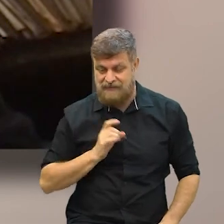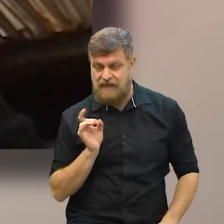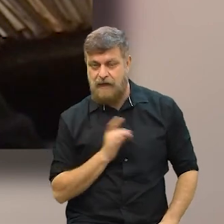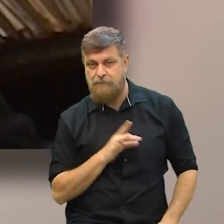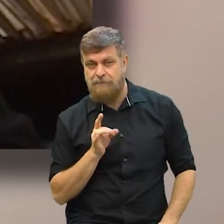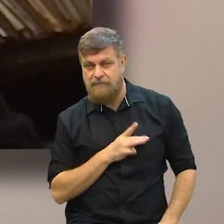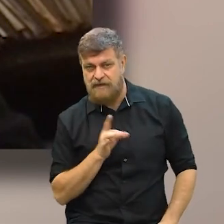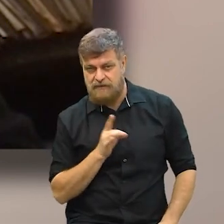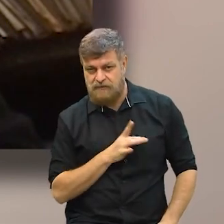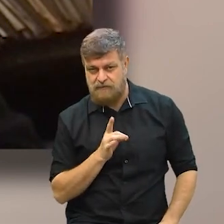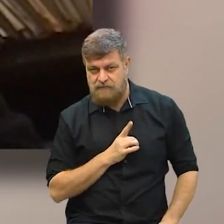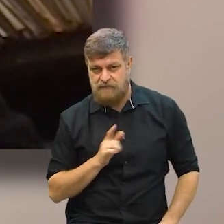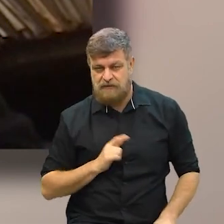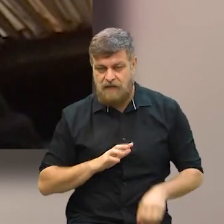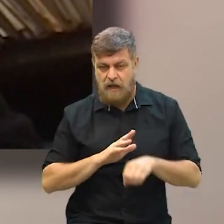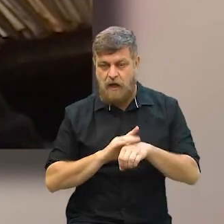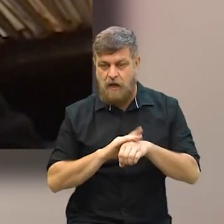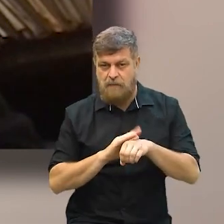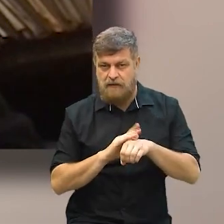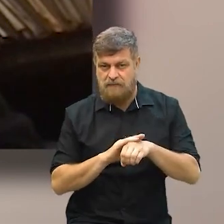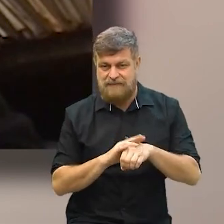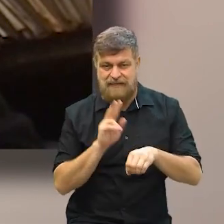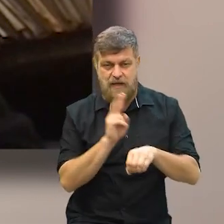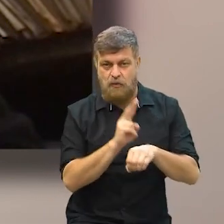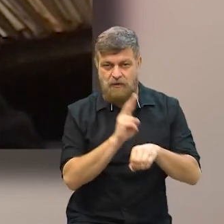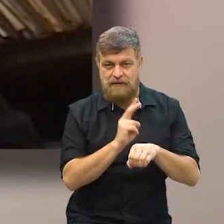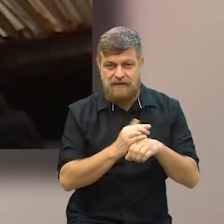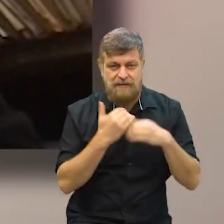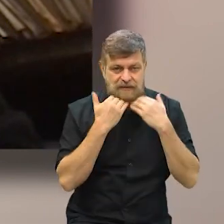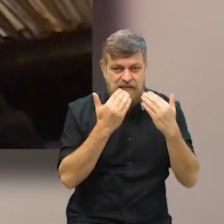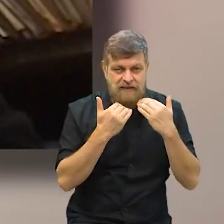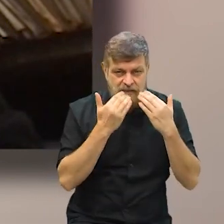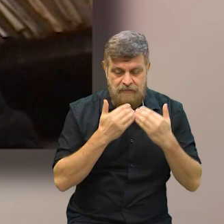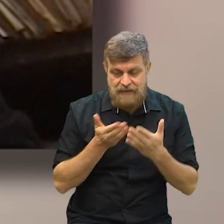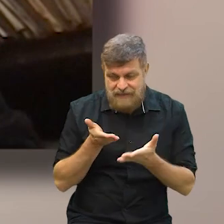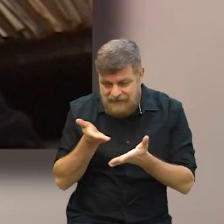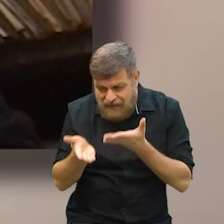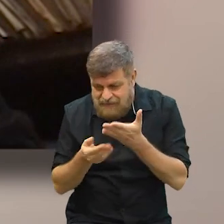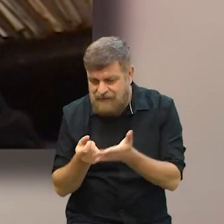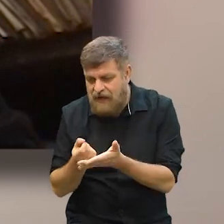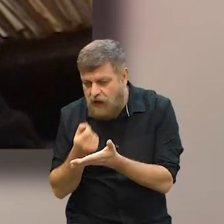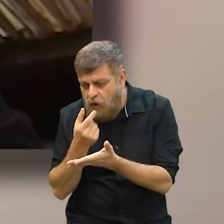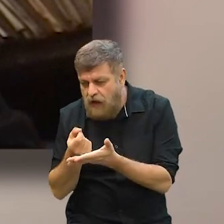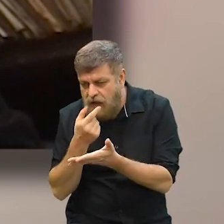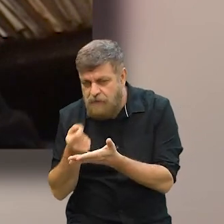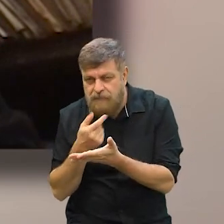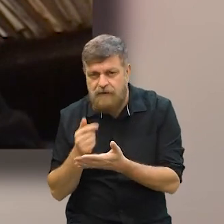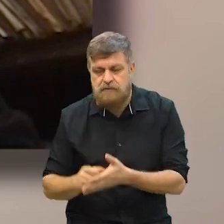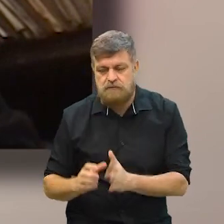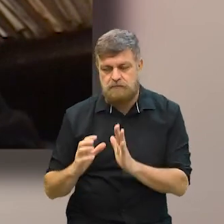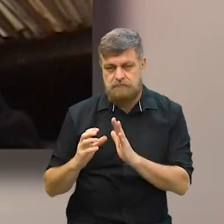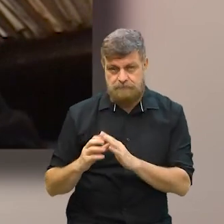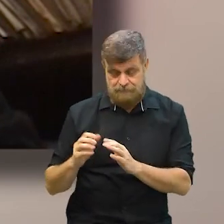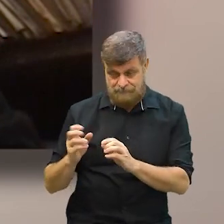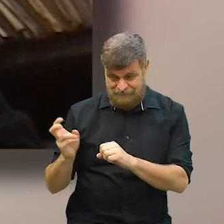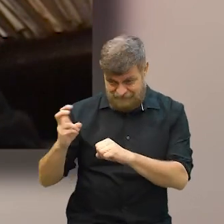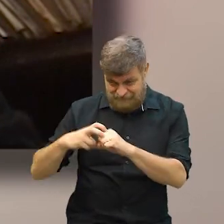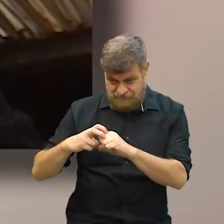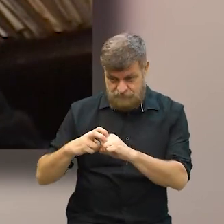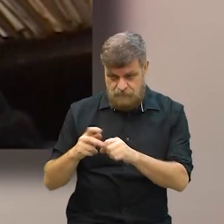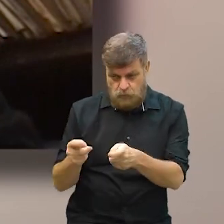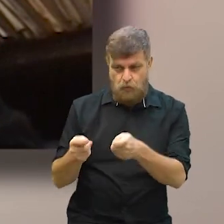que ter medo é de ter uma doença não tratada. A doença tratada é uma doença